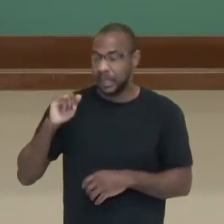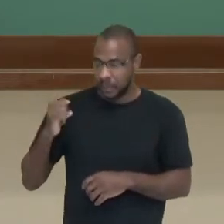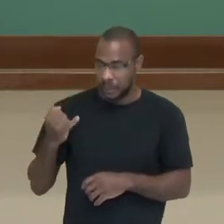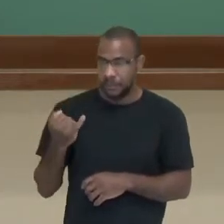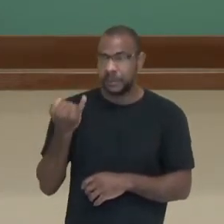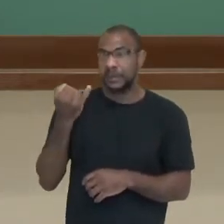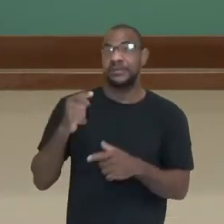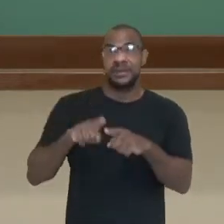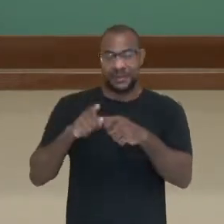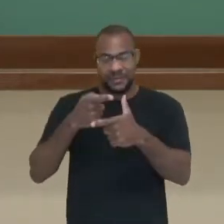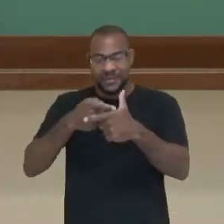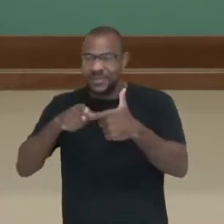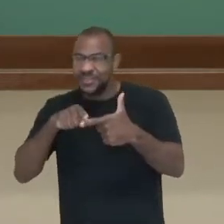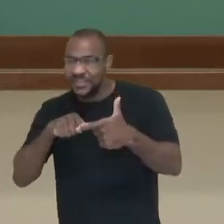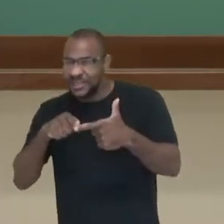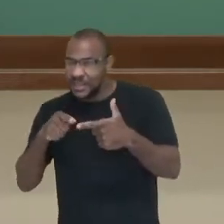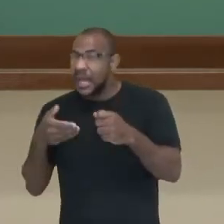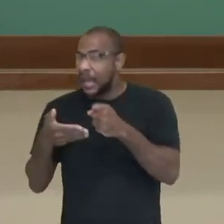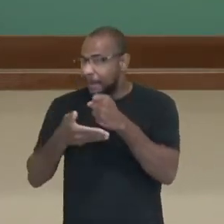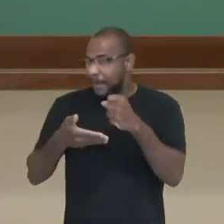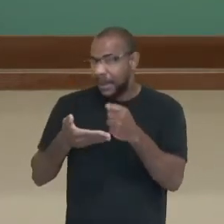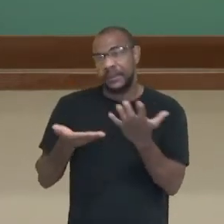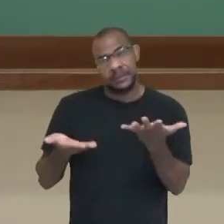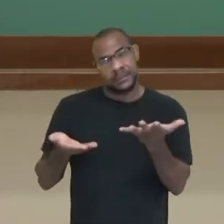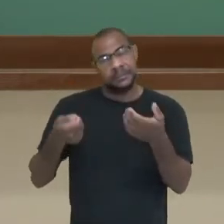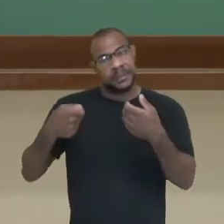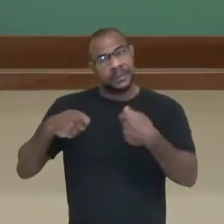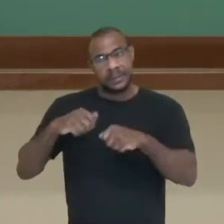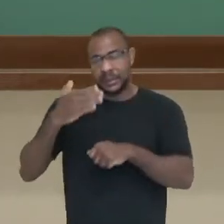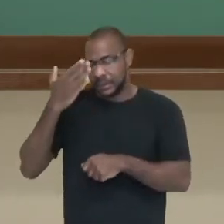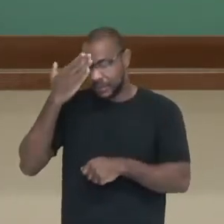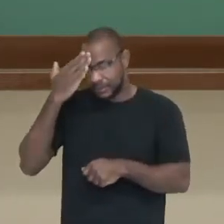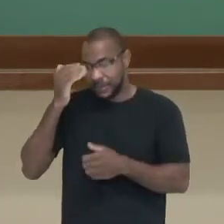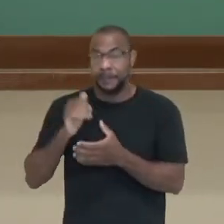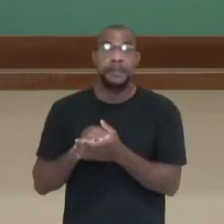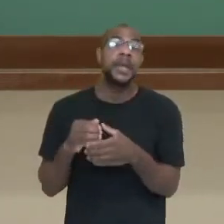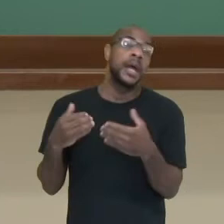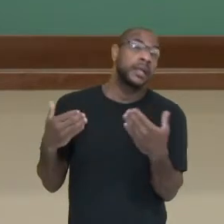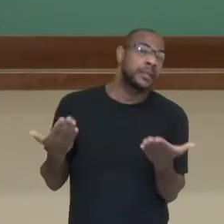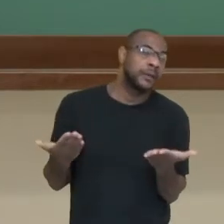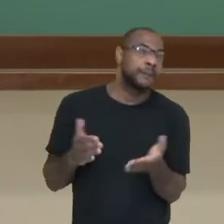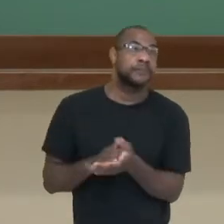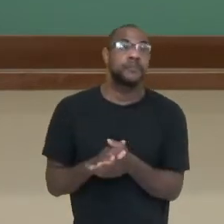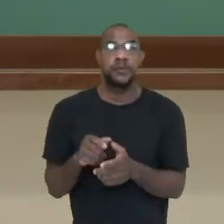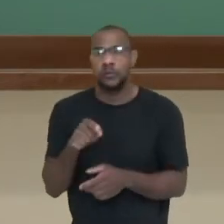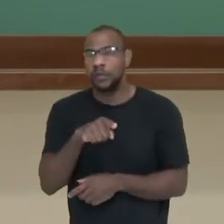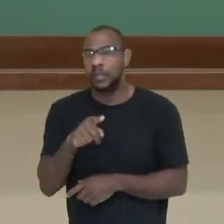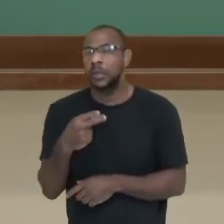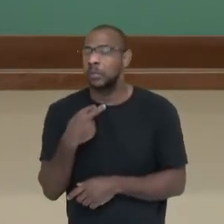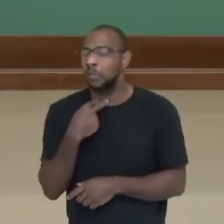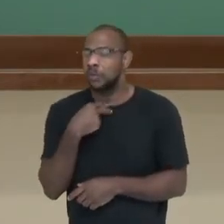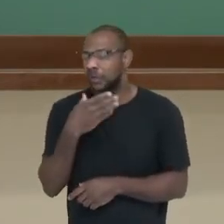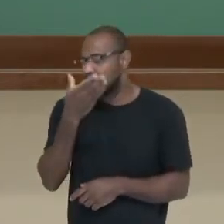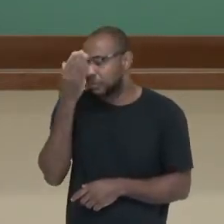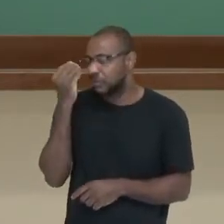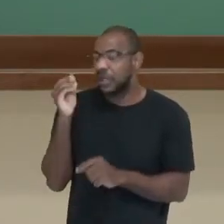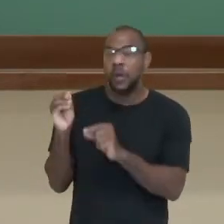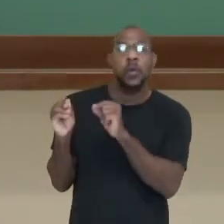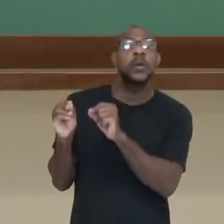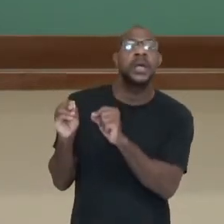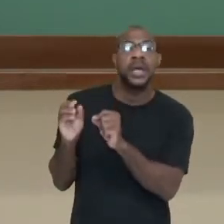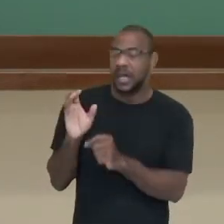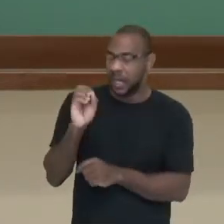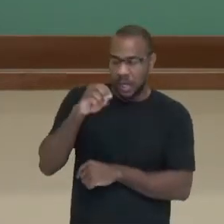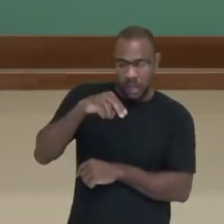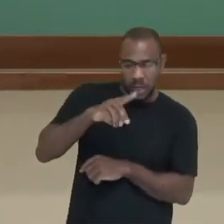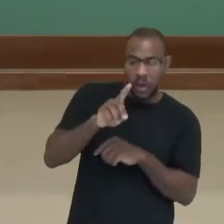da química, como da biologia e assim por diante. Vale destacar que você não pode esquecer, uma onda,